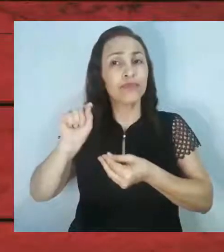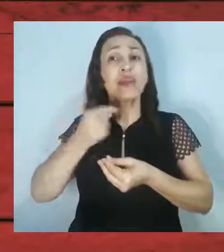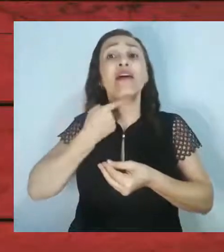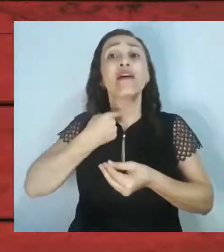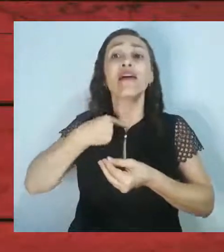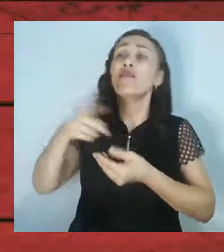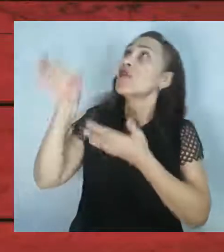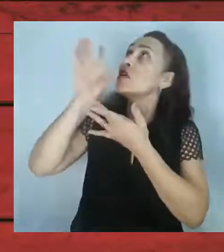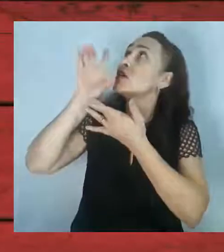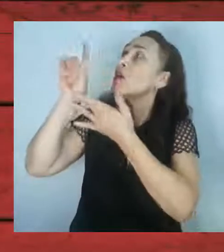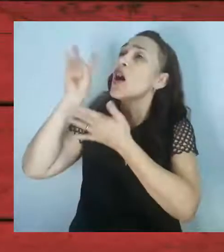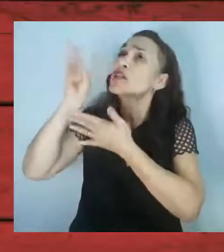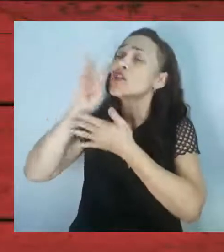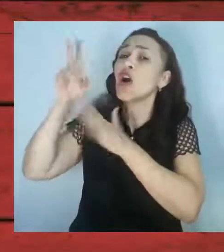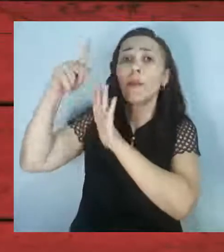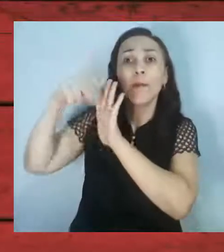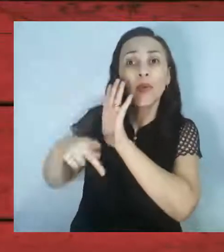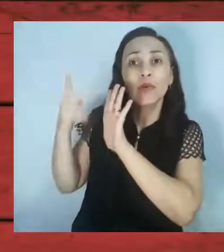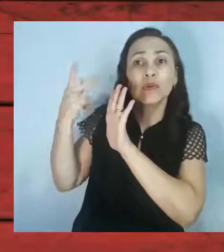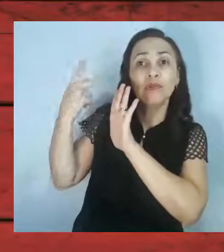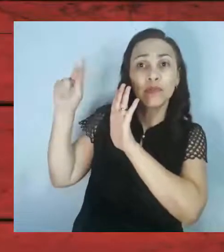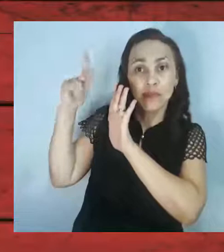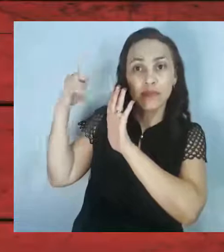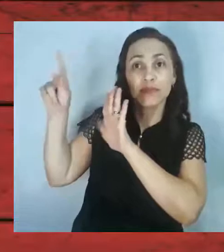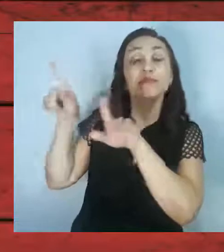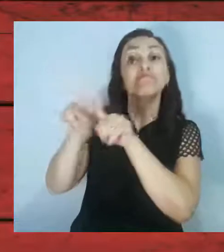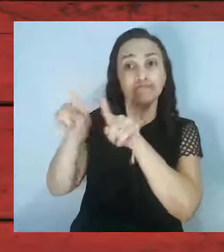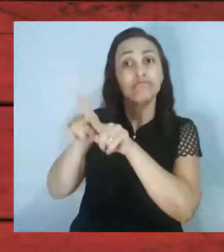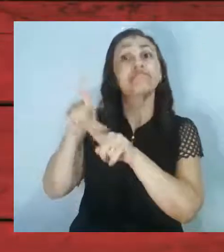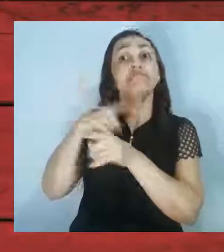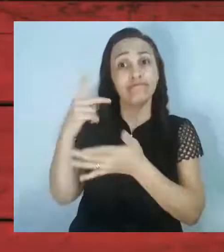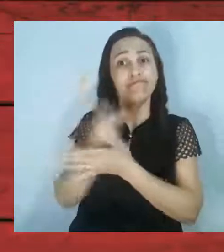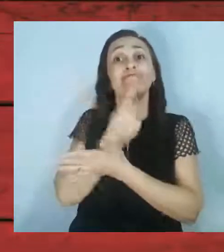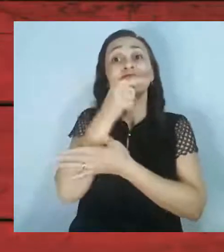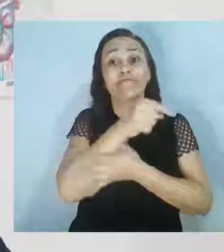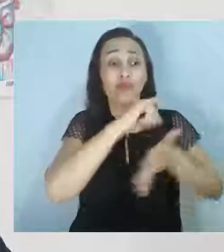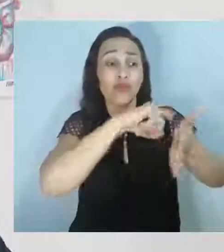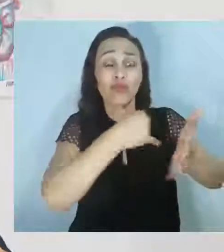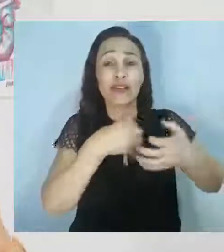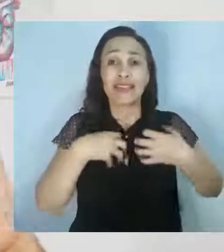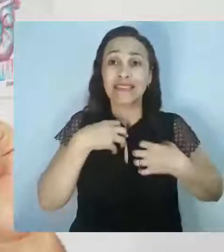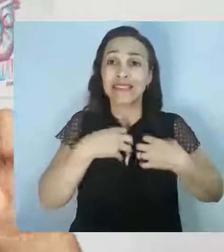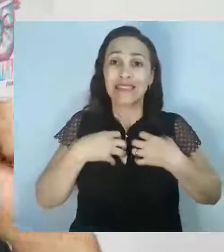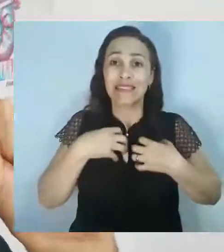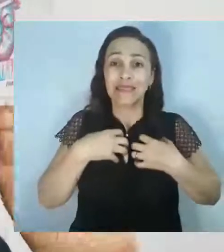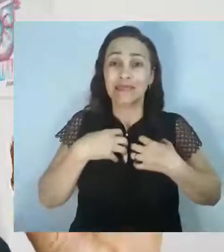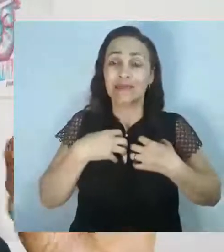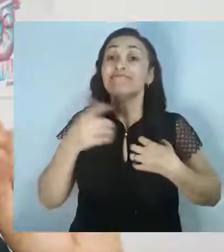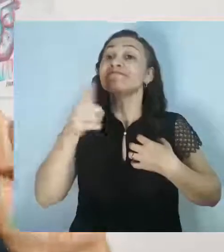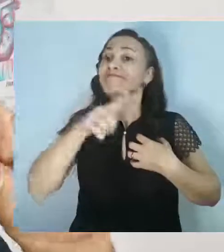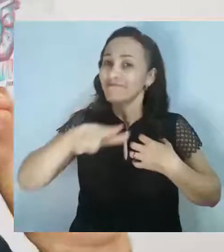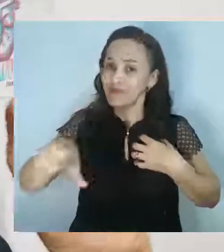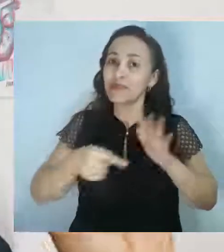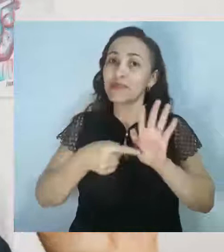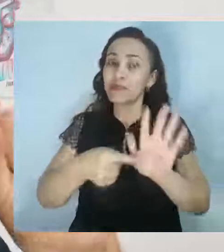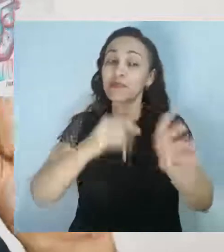sua história e o seu projeto passam também através da angústia de José. Outra vez coloca José como um